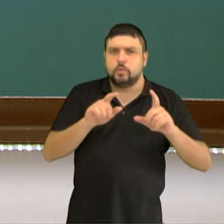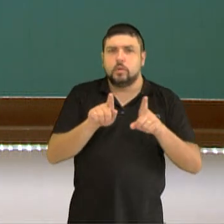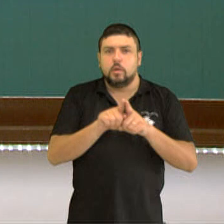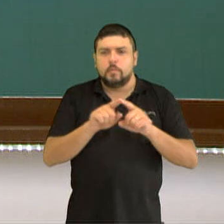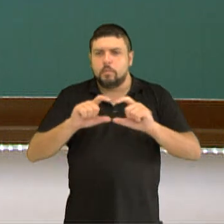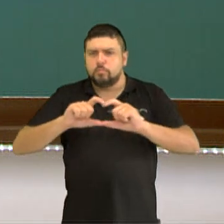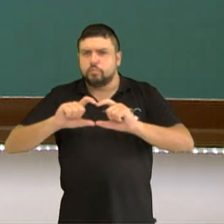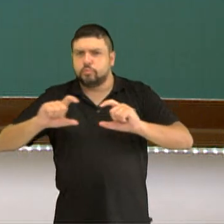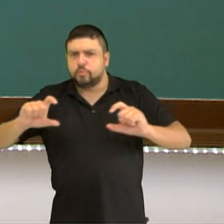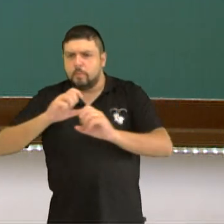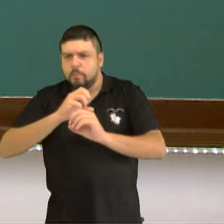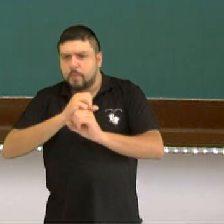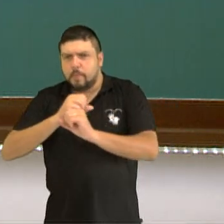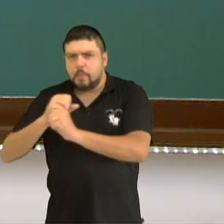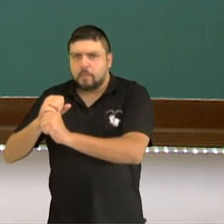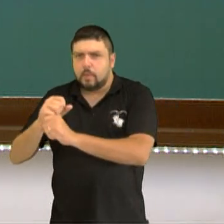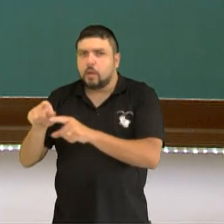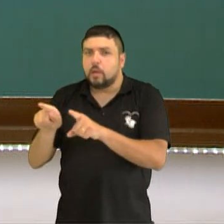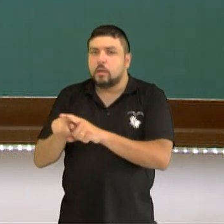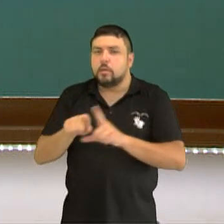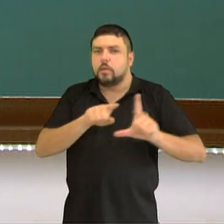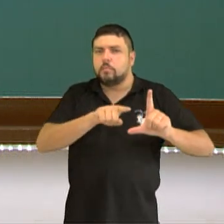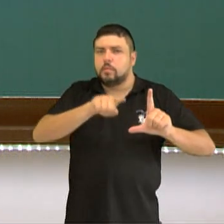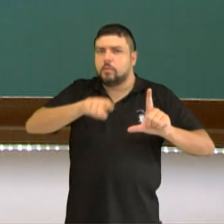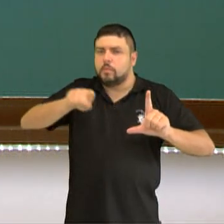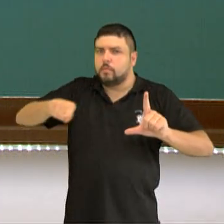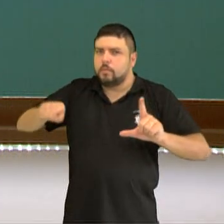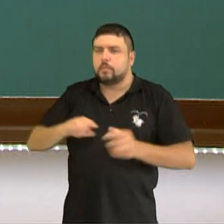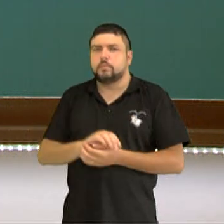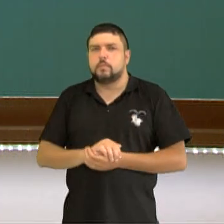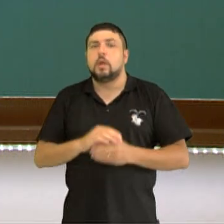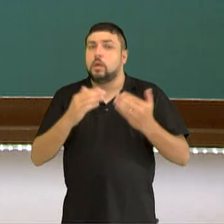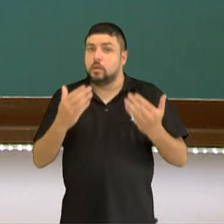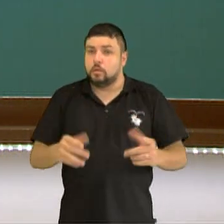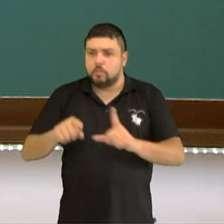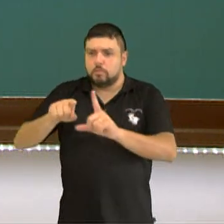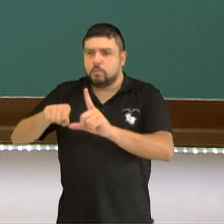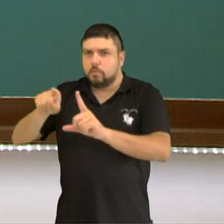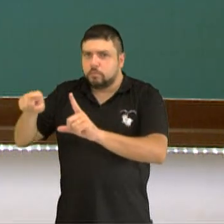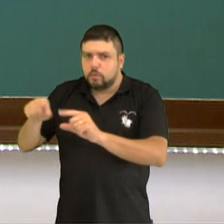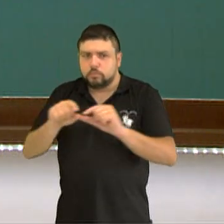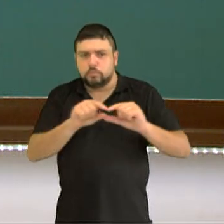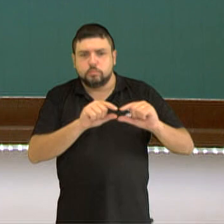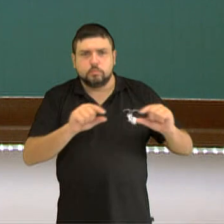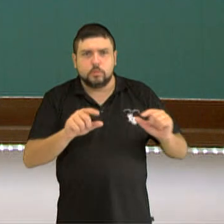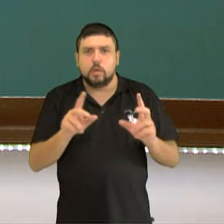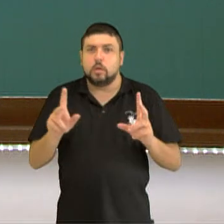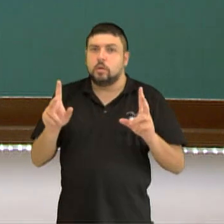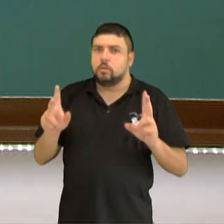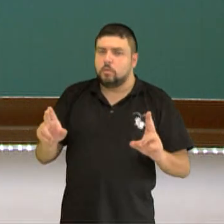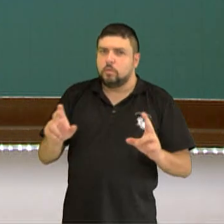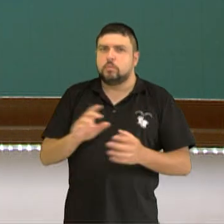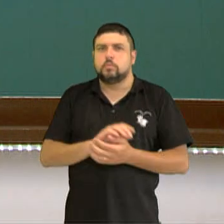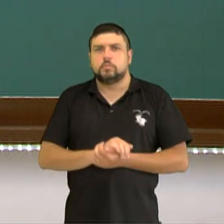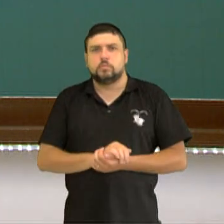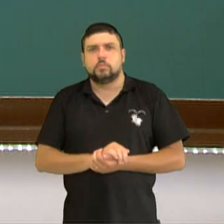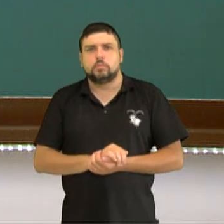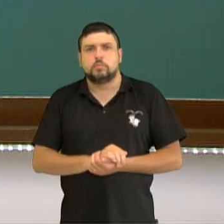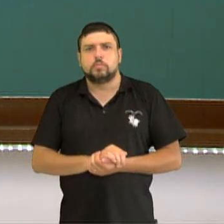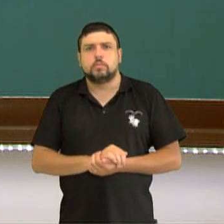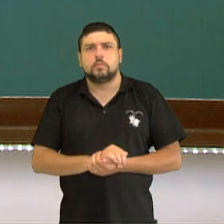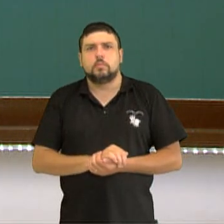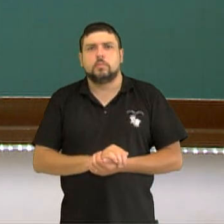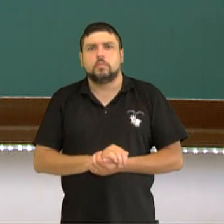algébrica e gráfica. Duas coisas importantes, elas têm que falar a mesma língua. Representações diferentes da mesma